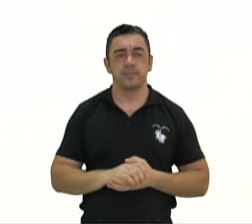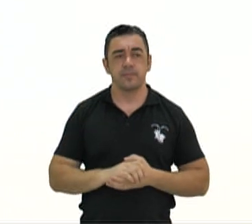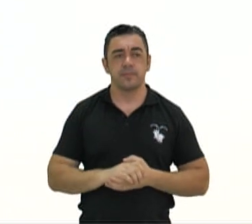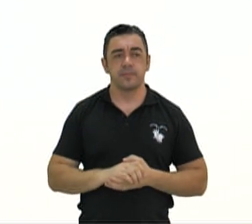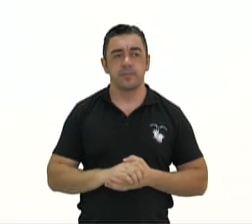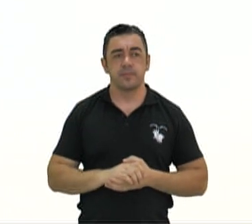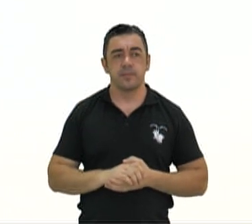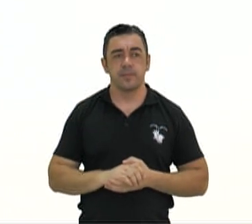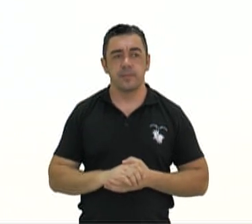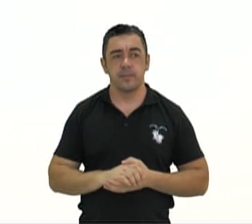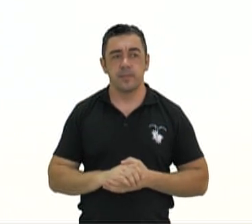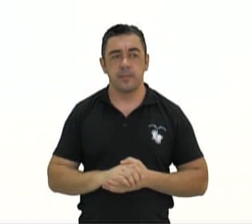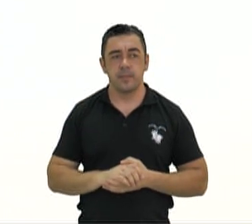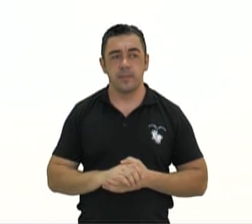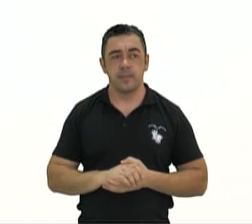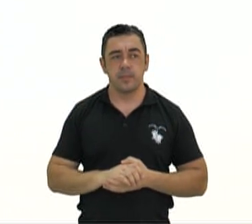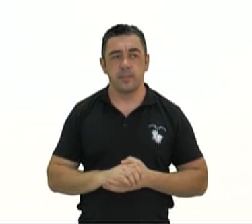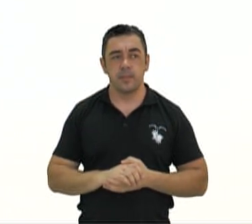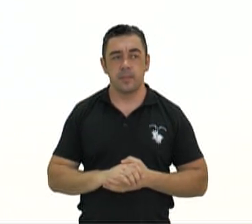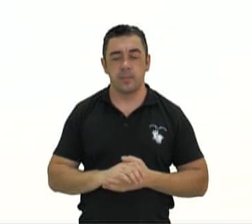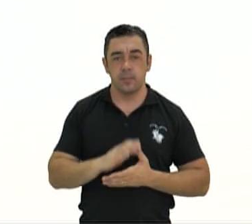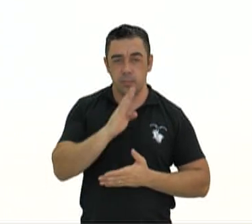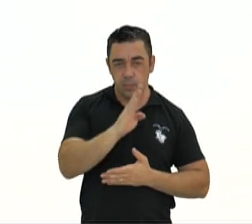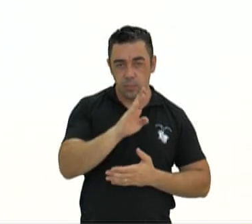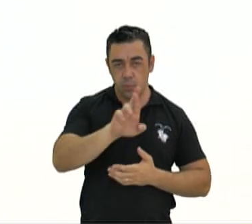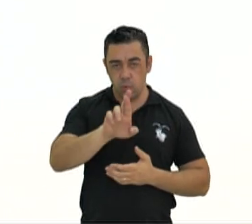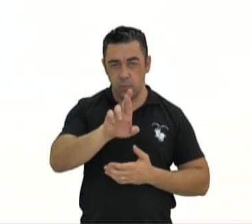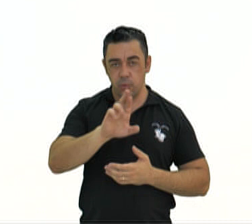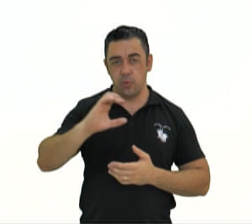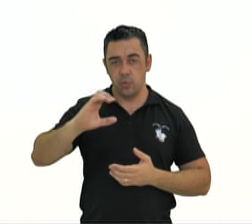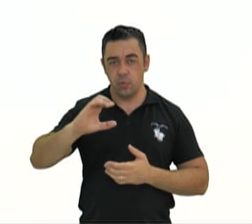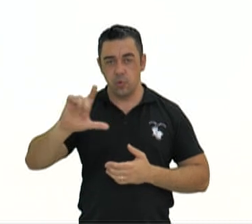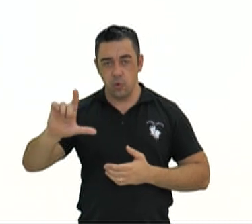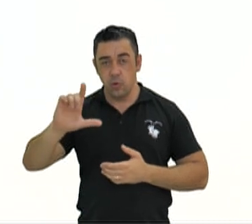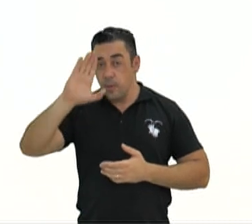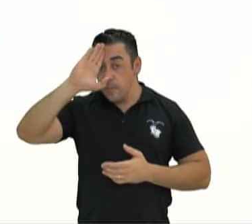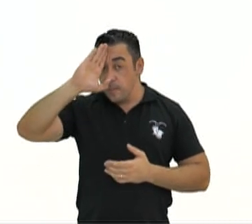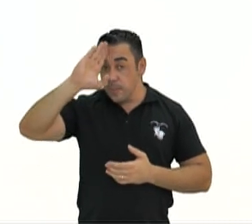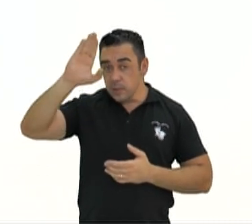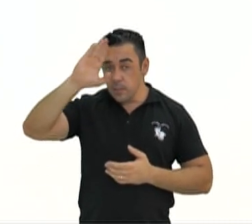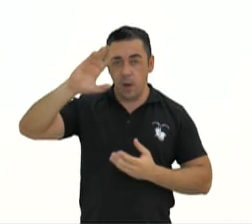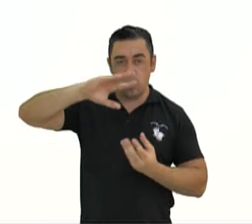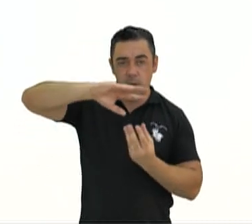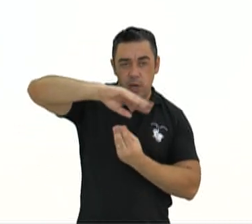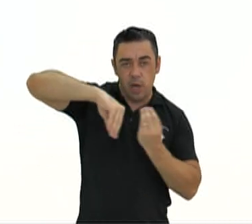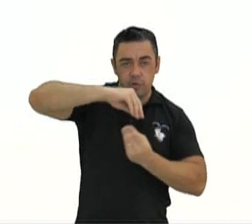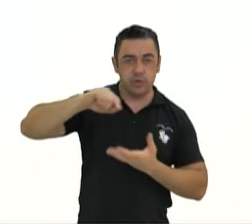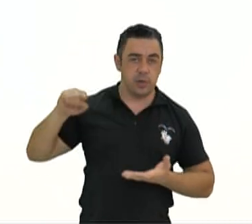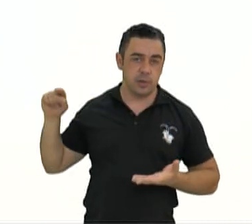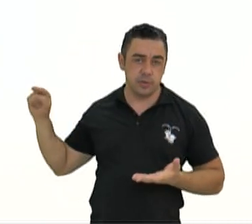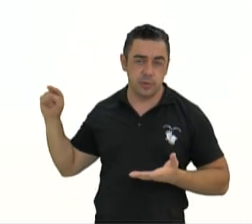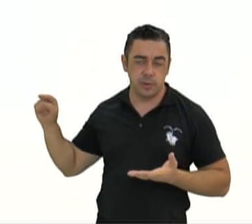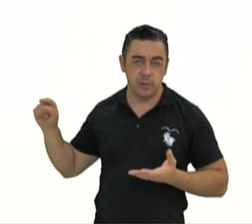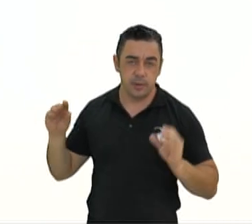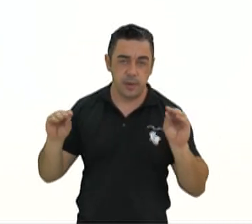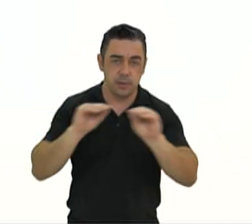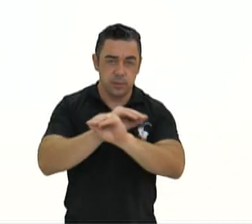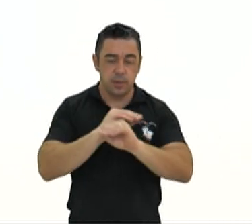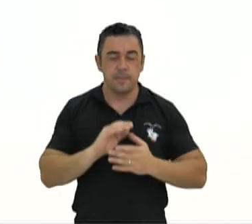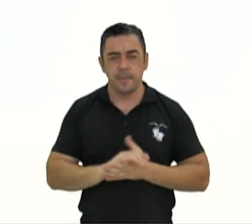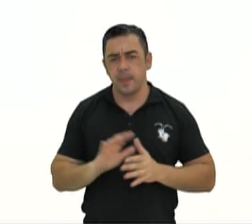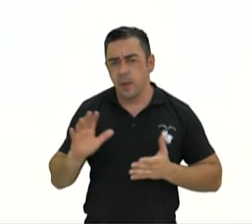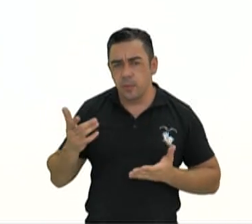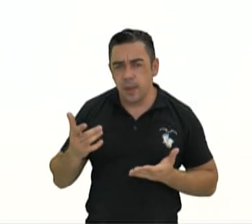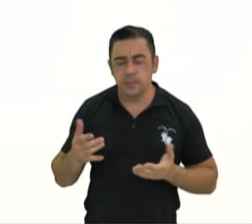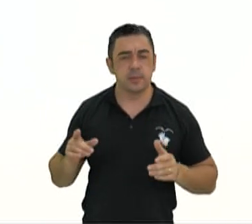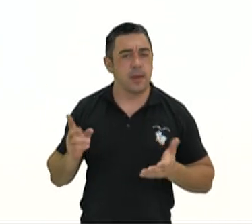aqui o bromo e o cloro como os principais reagentes dessa reação. Então, o que acontece?